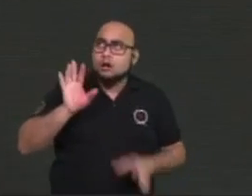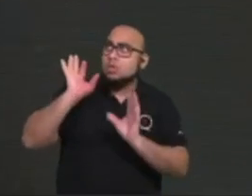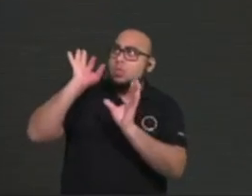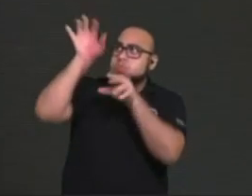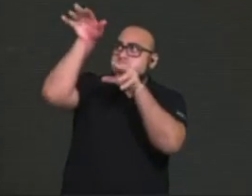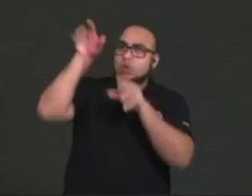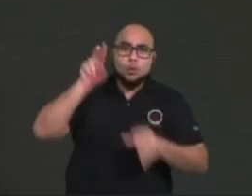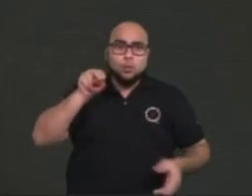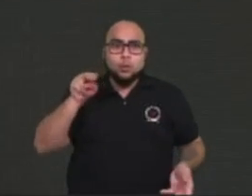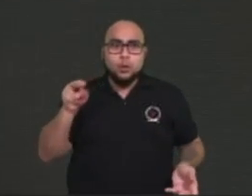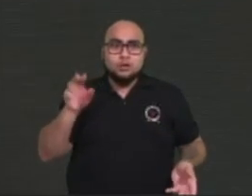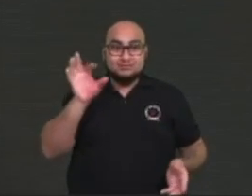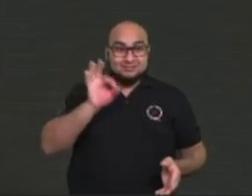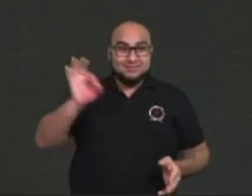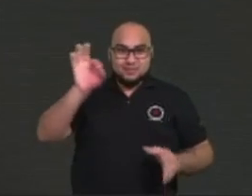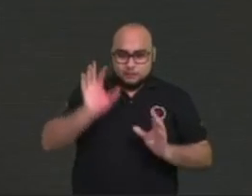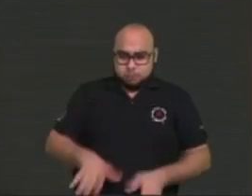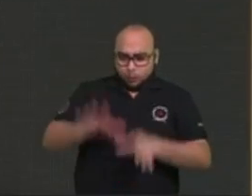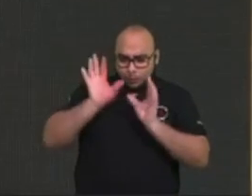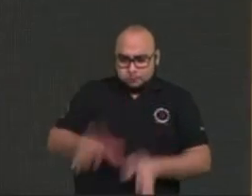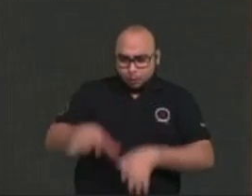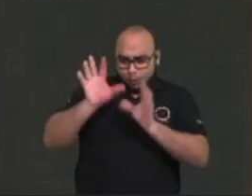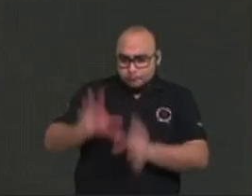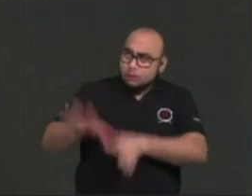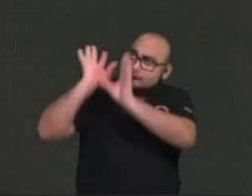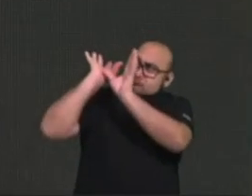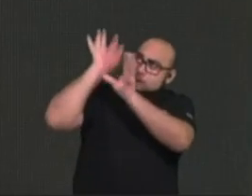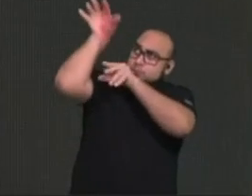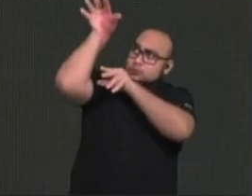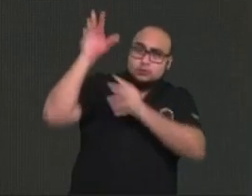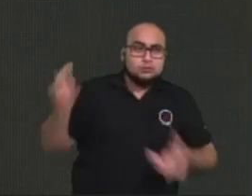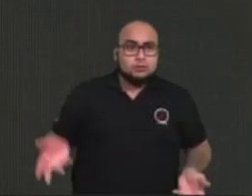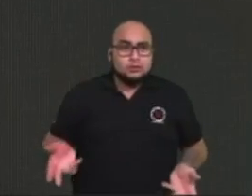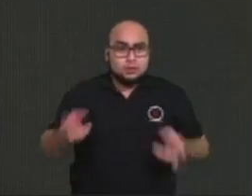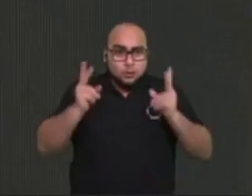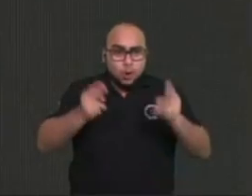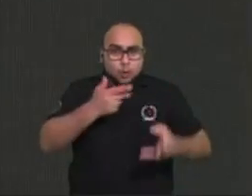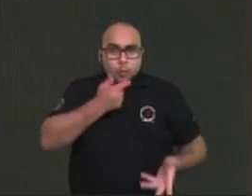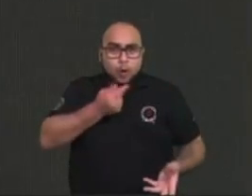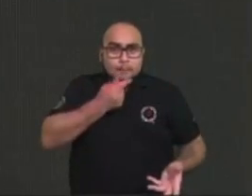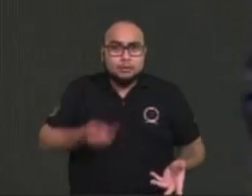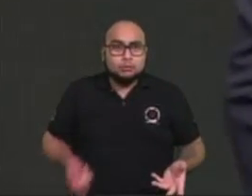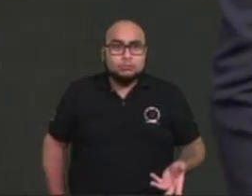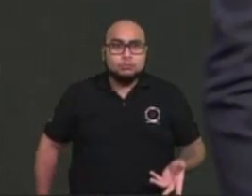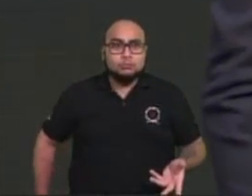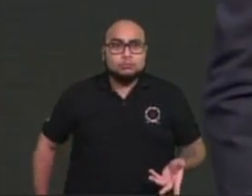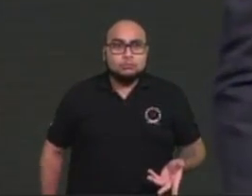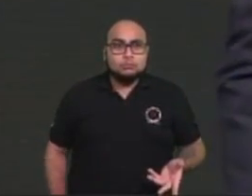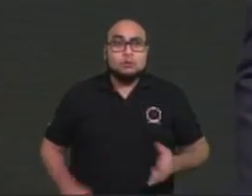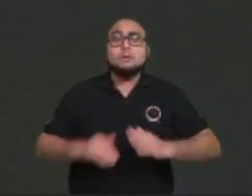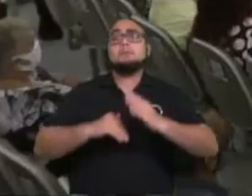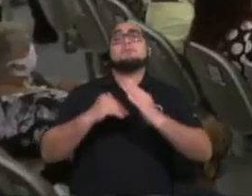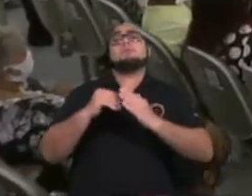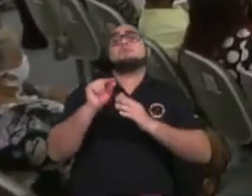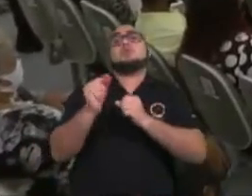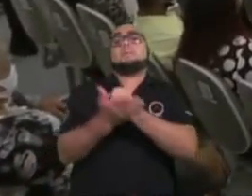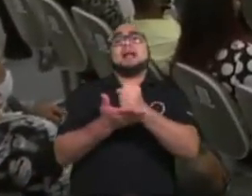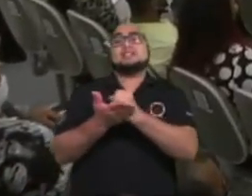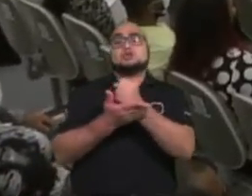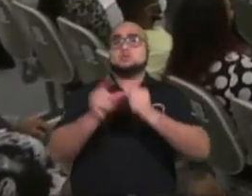basquete que essas duas coisas conjugadas Como Michael Jordan fundamentos e talento